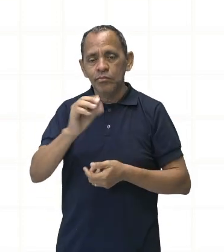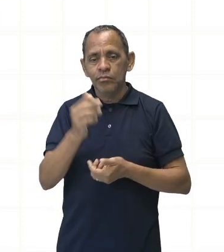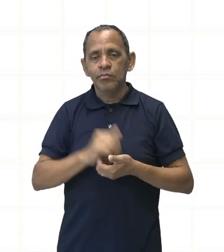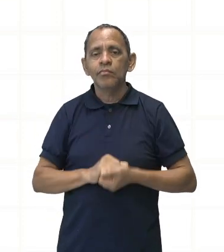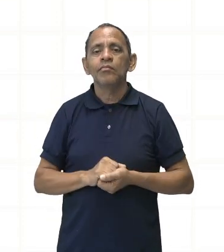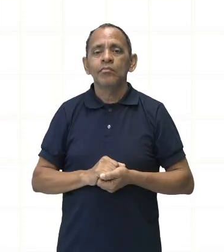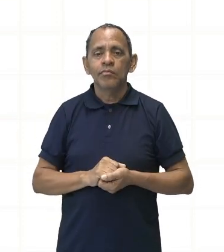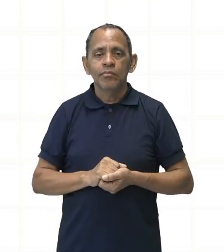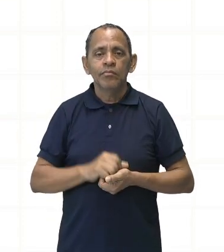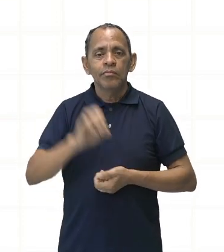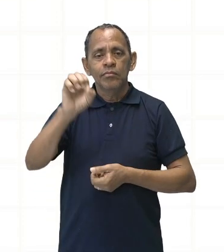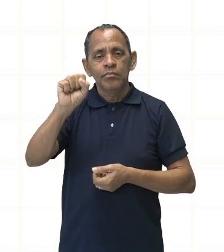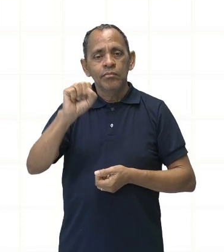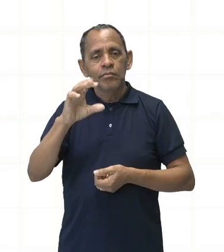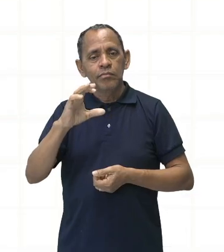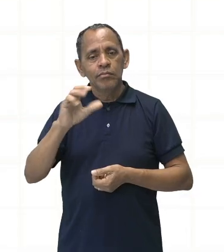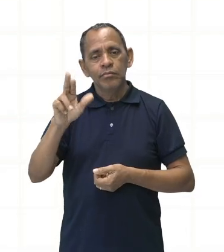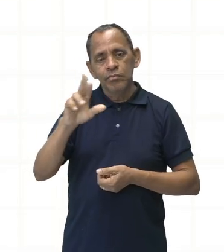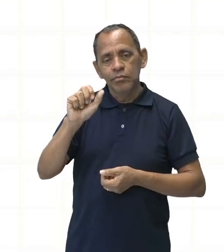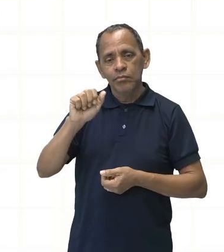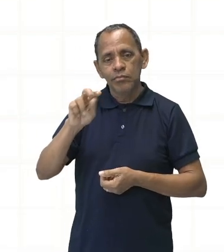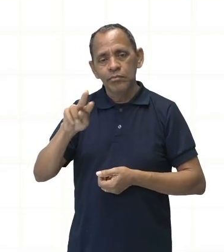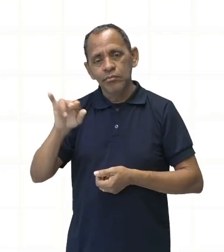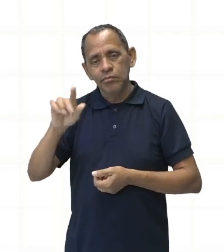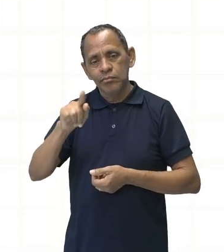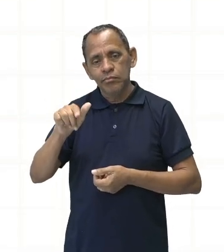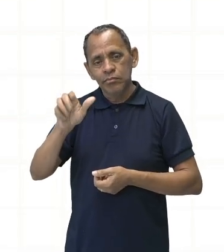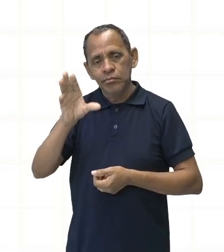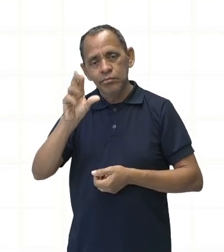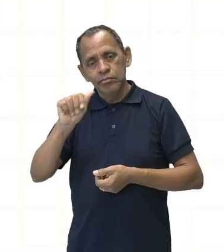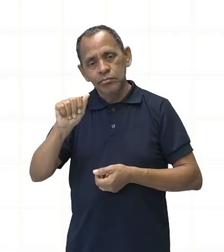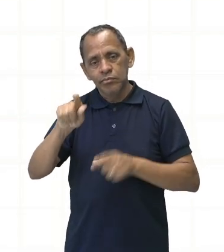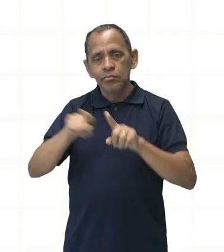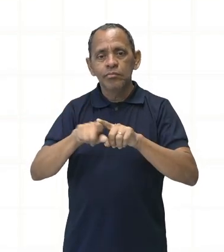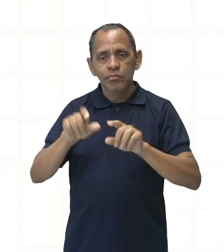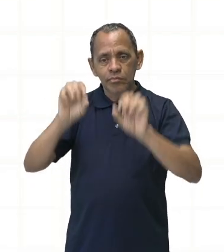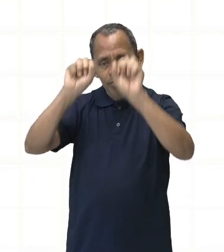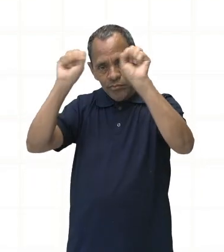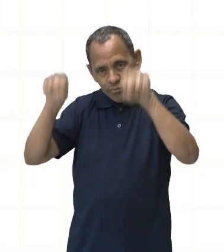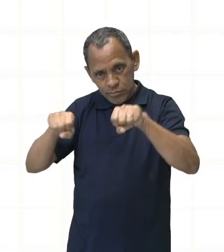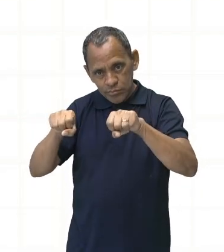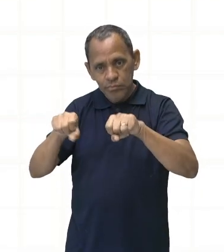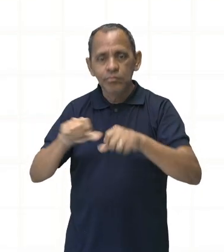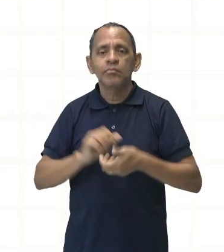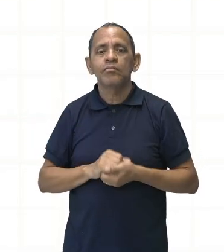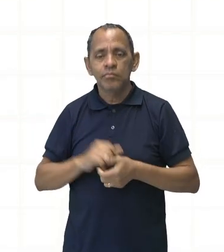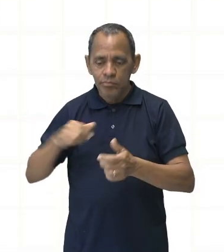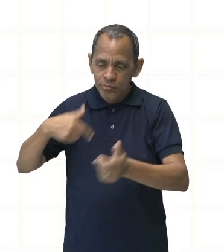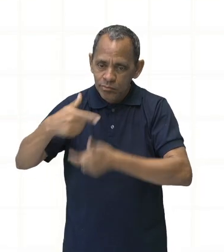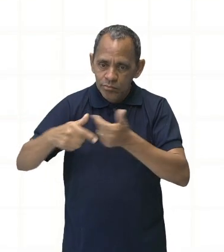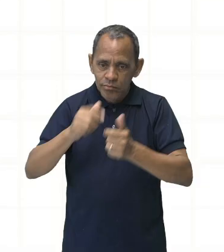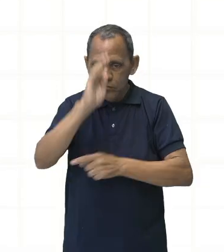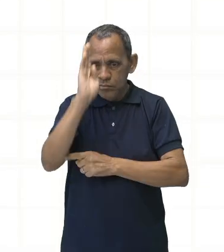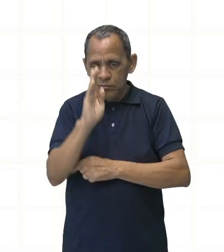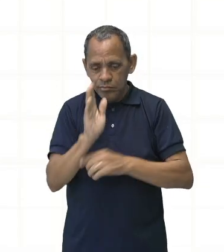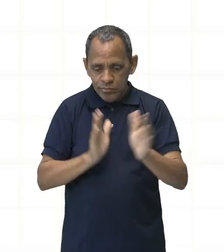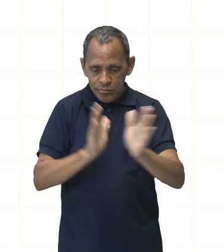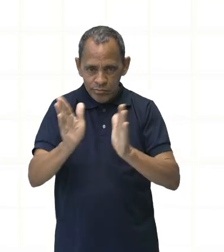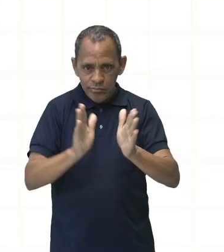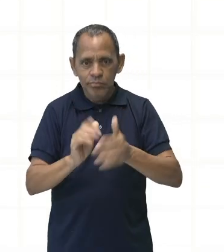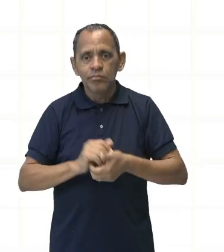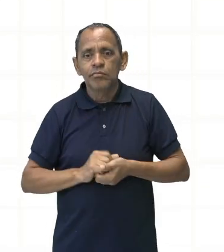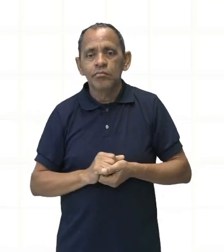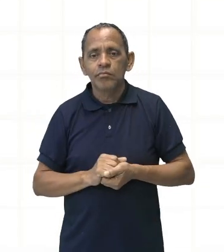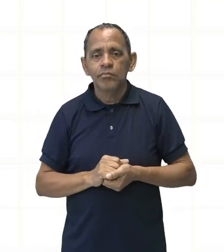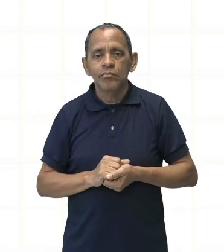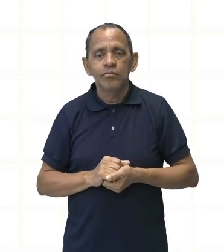escravização, ou seja, havia ainda a permanência desse sistema de trabalho no Brasil durante o Império. Já